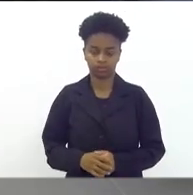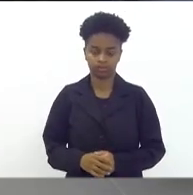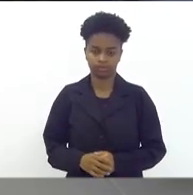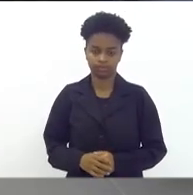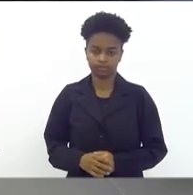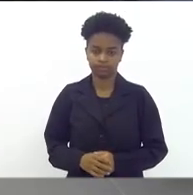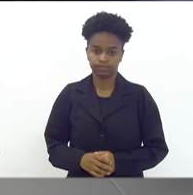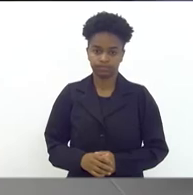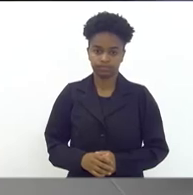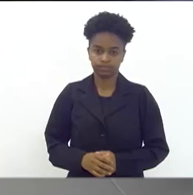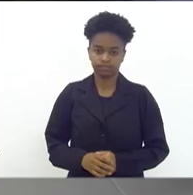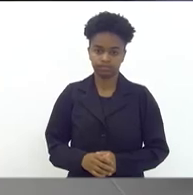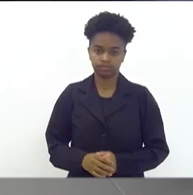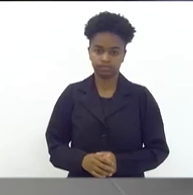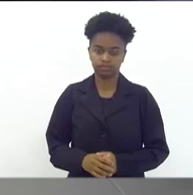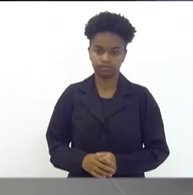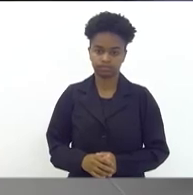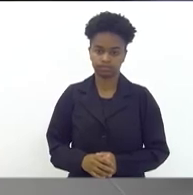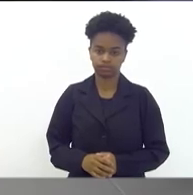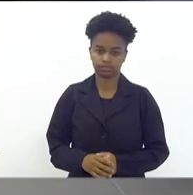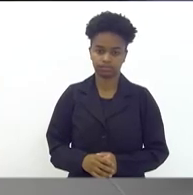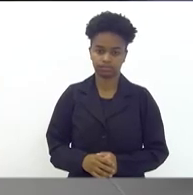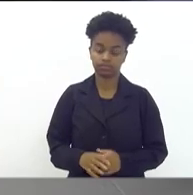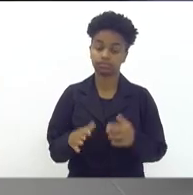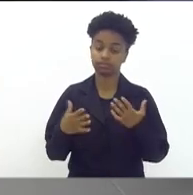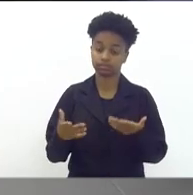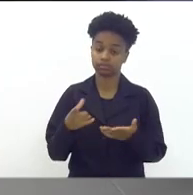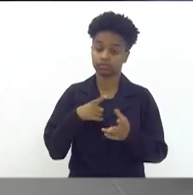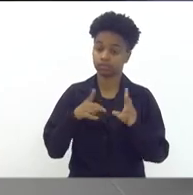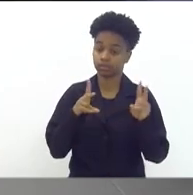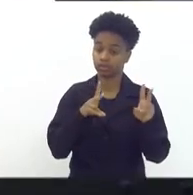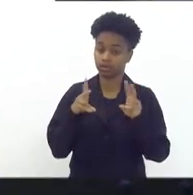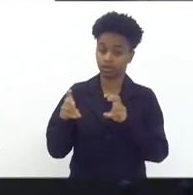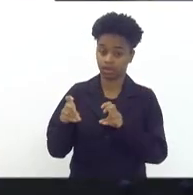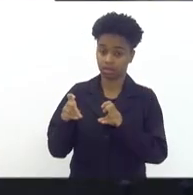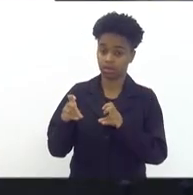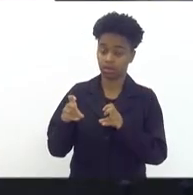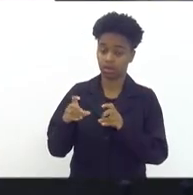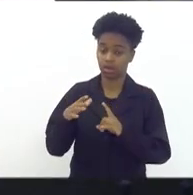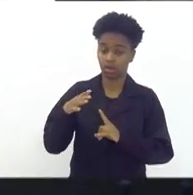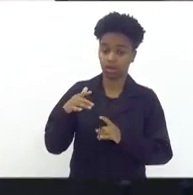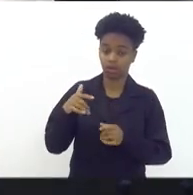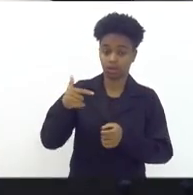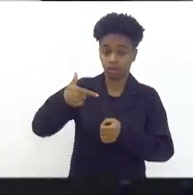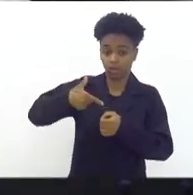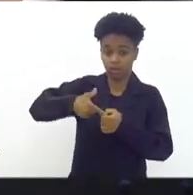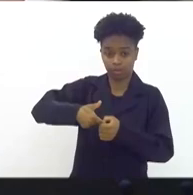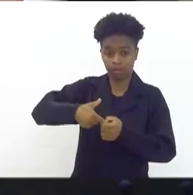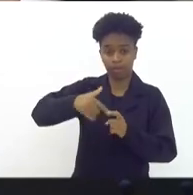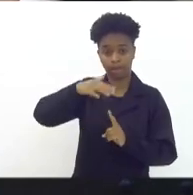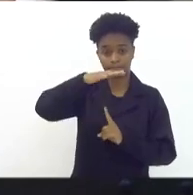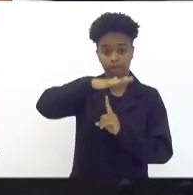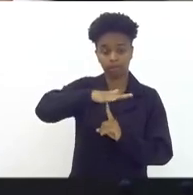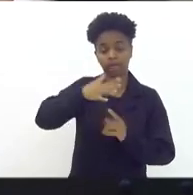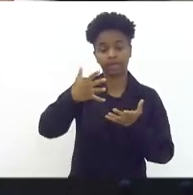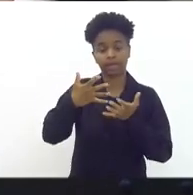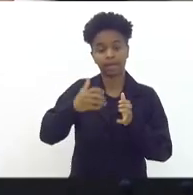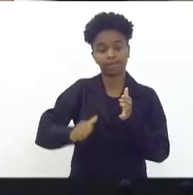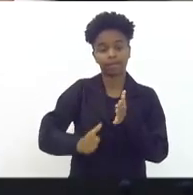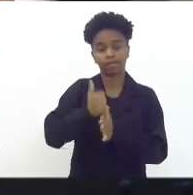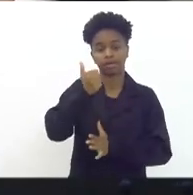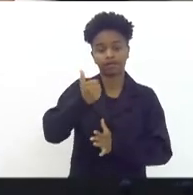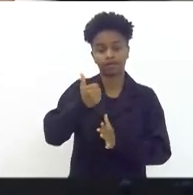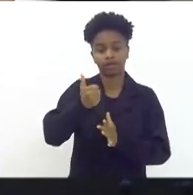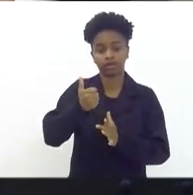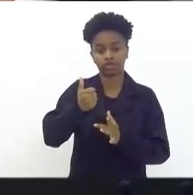E aí é vem a questão daqueles postos de combustíveis que querem a sua primeira ligação então